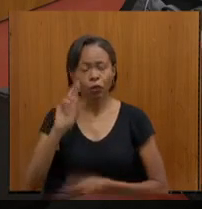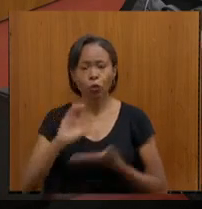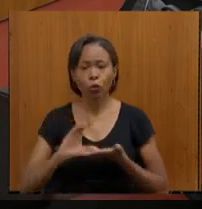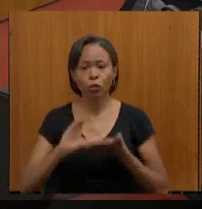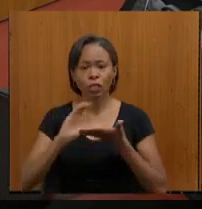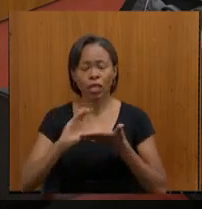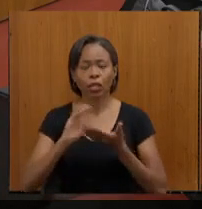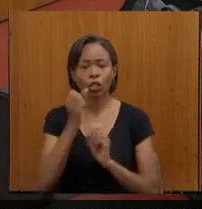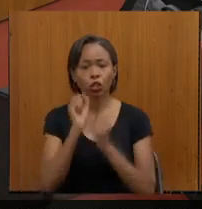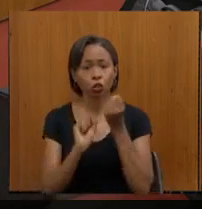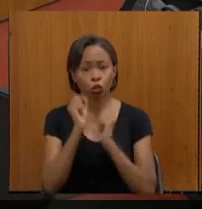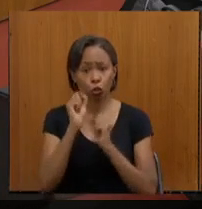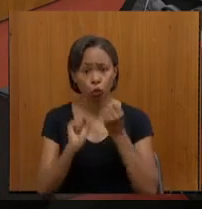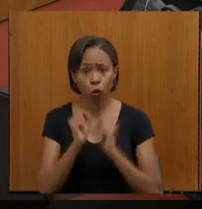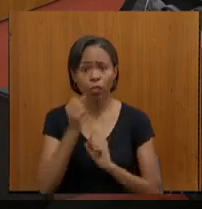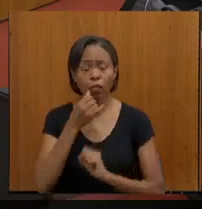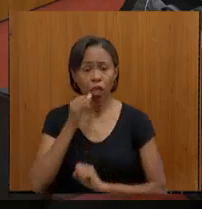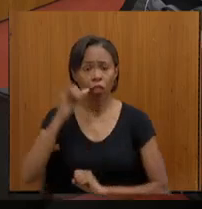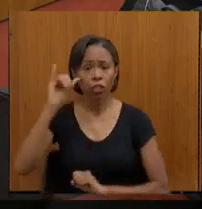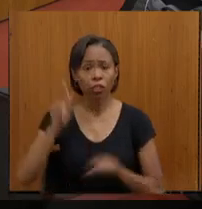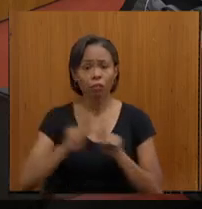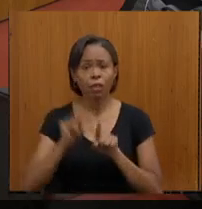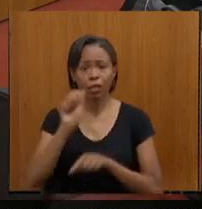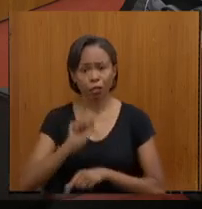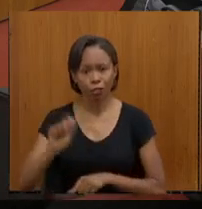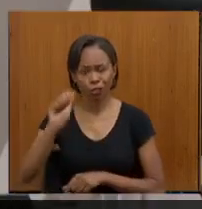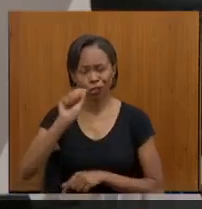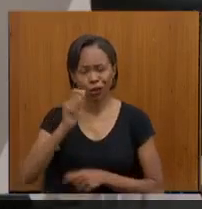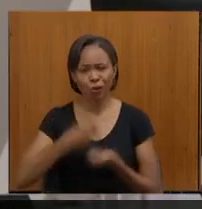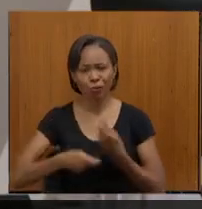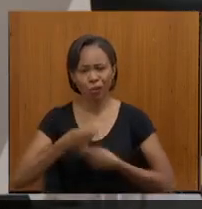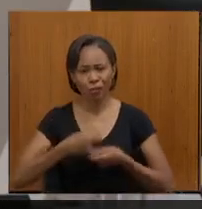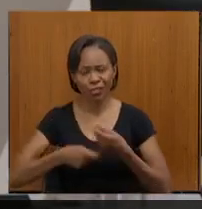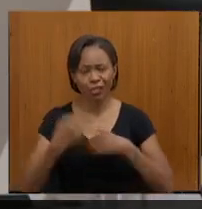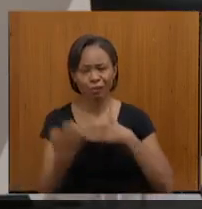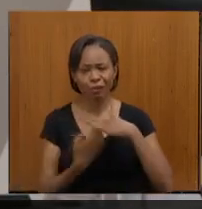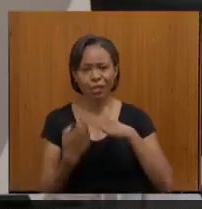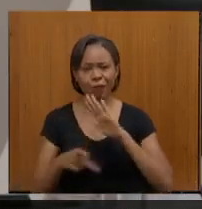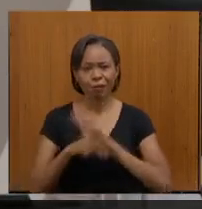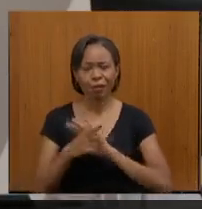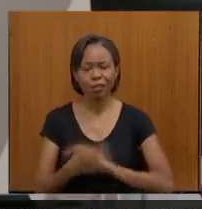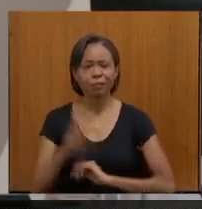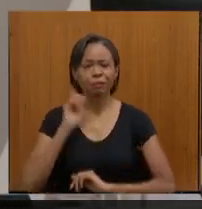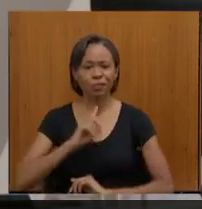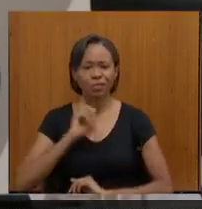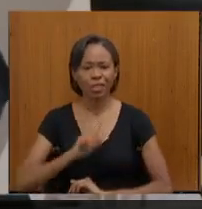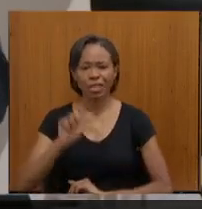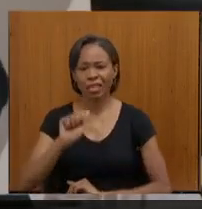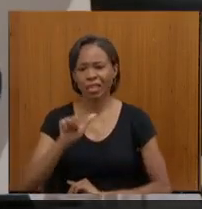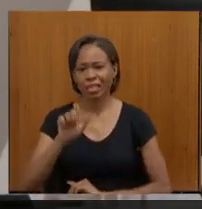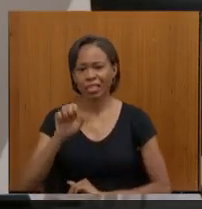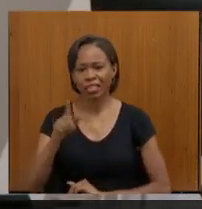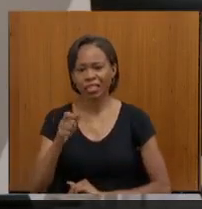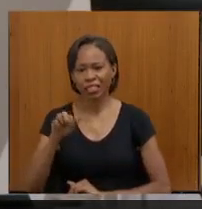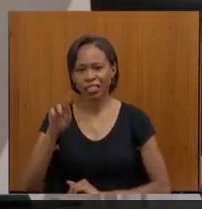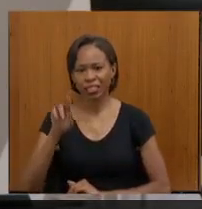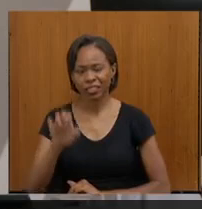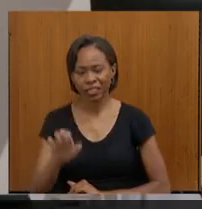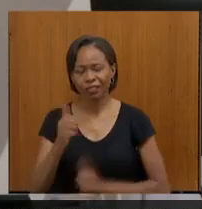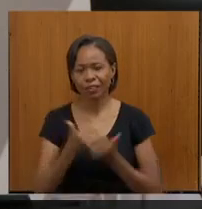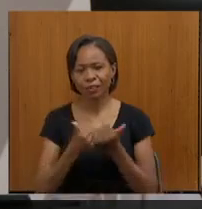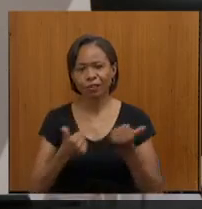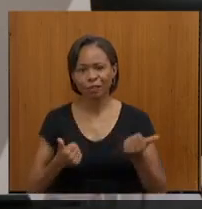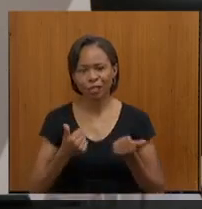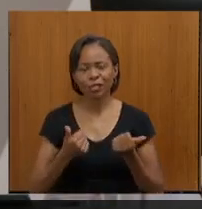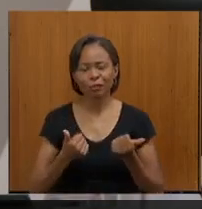da indústria energia e também da associação comercial e empresarial de Minas Gerais Alexandre Bueno o vice-presidente da